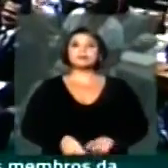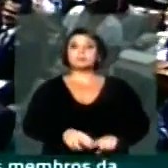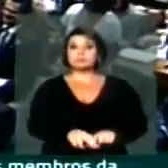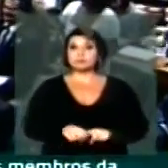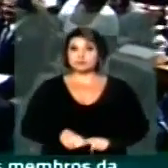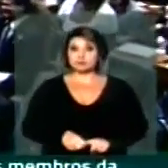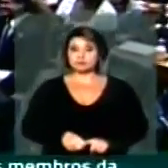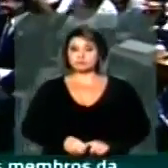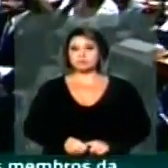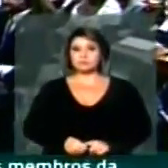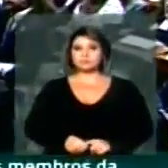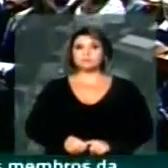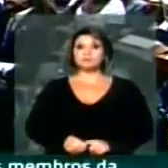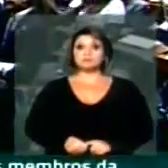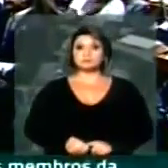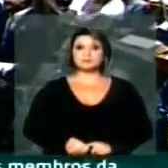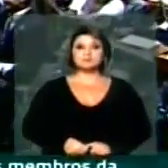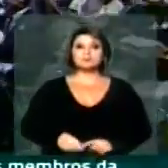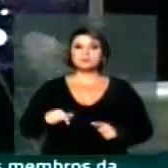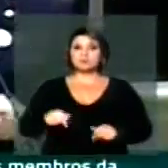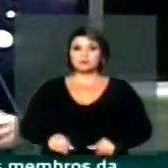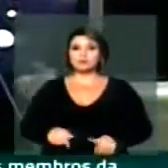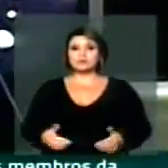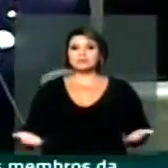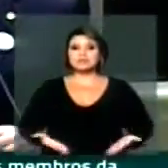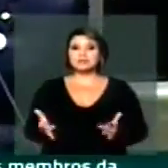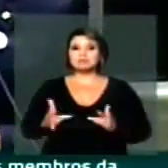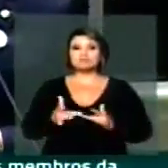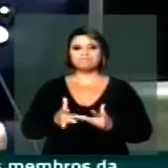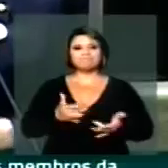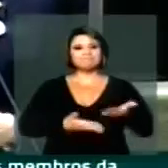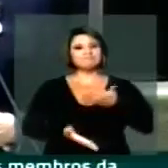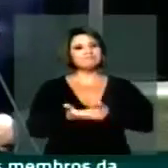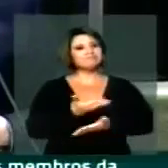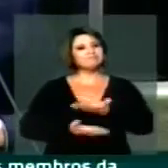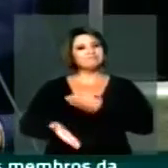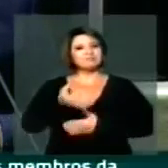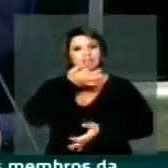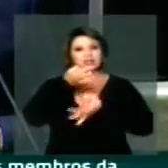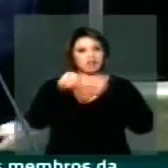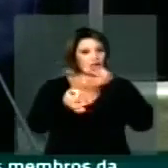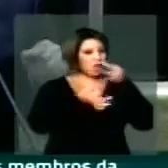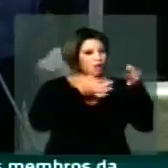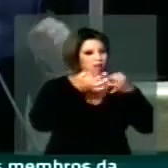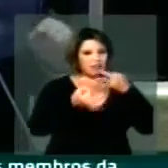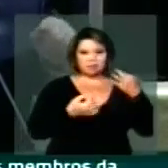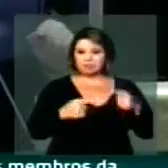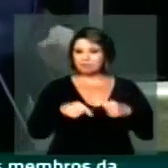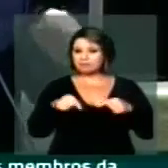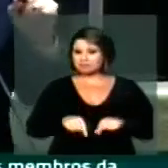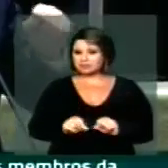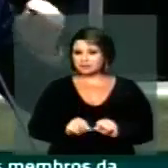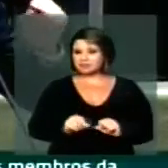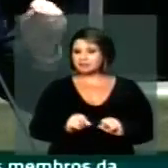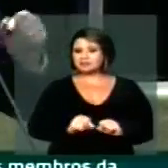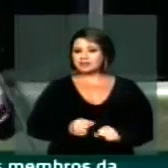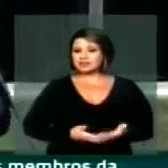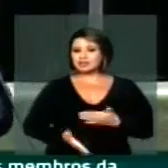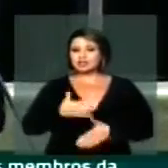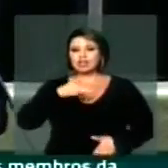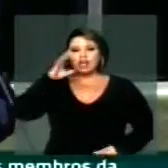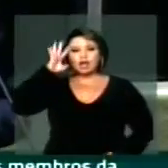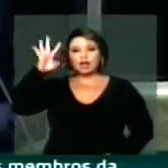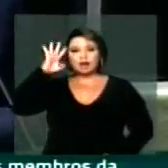Portanto, quando nós aqui estamos nesse diálogo democrático, quando nós estamos aqui na troca